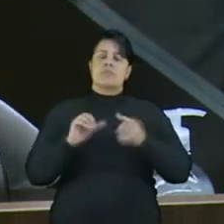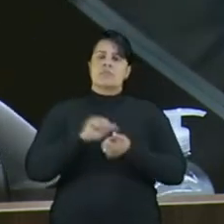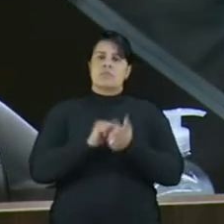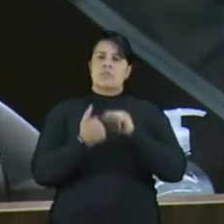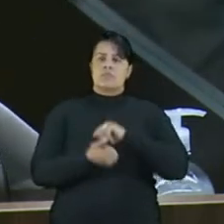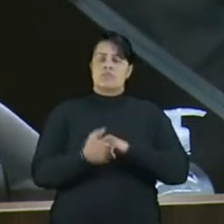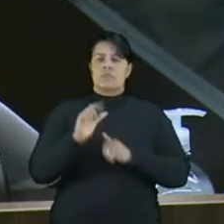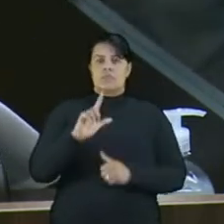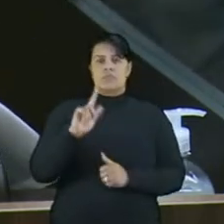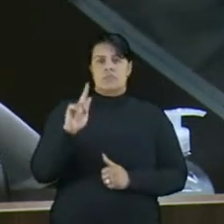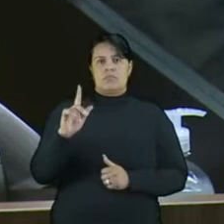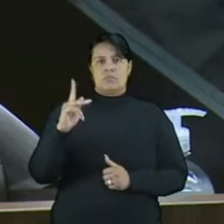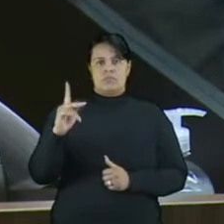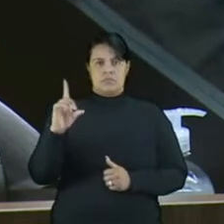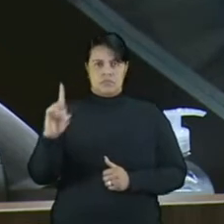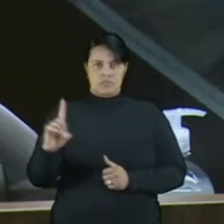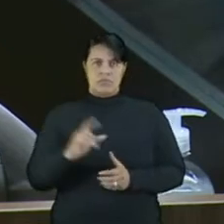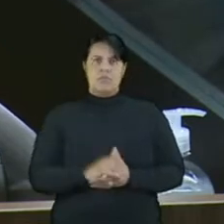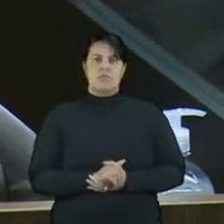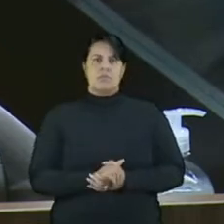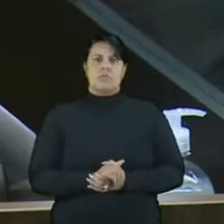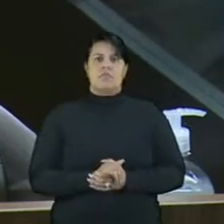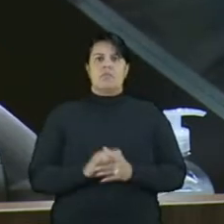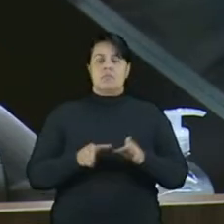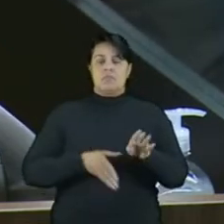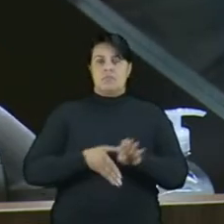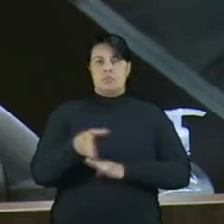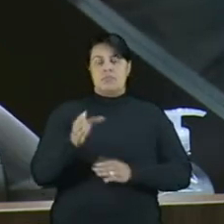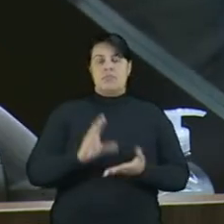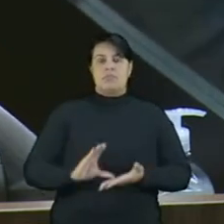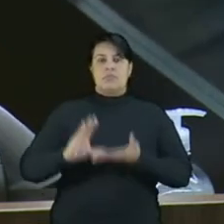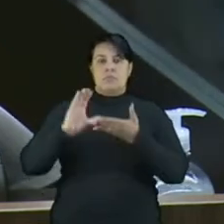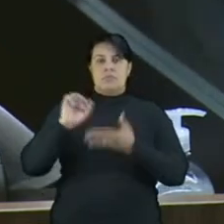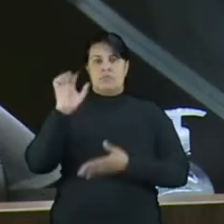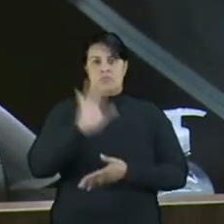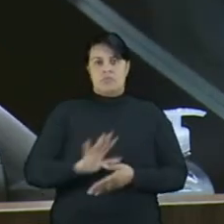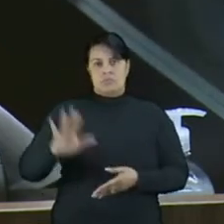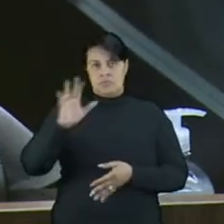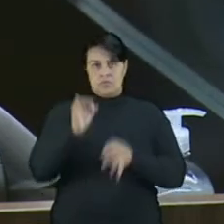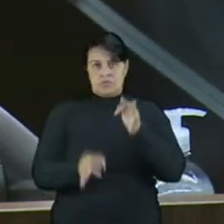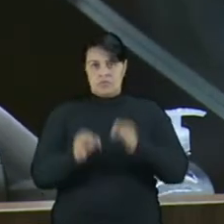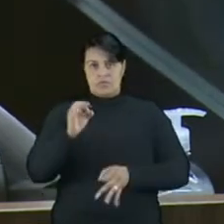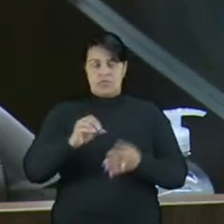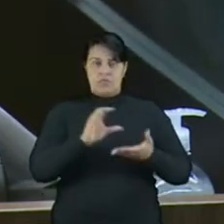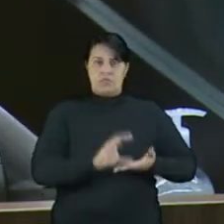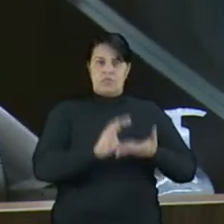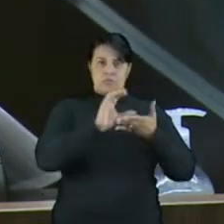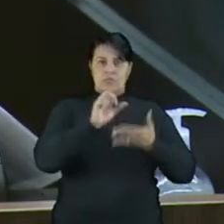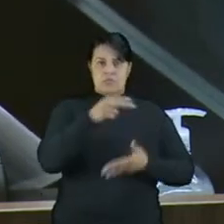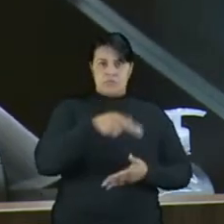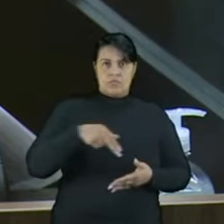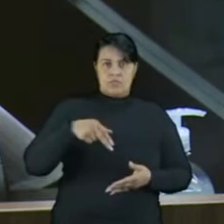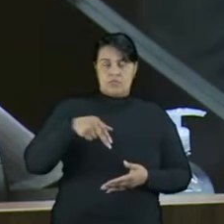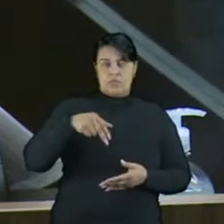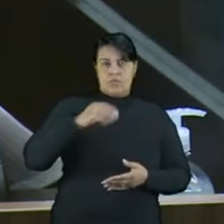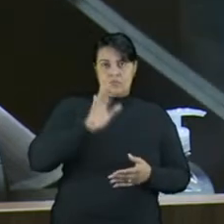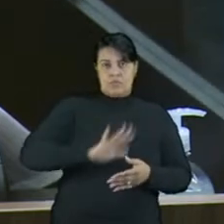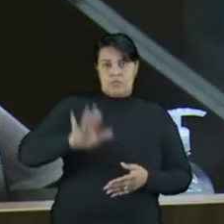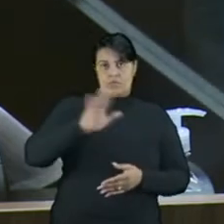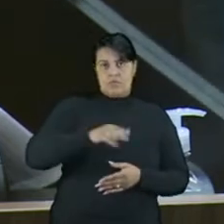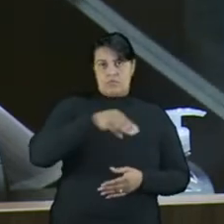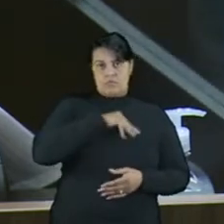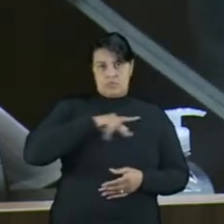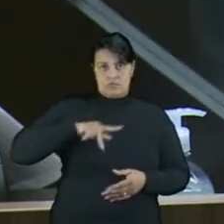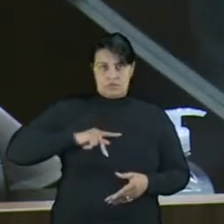LGPD. Recomendar ao Conselho Nacional da Justiça e ao Conselho Nacional do Ministério Público que, considerando o